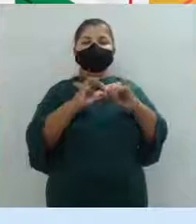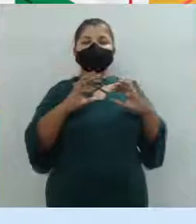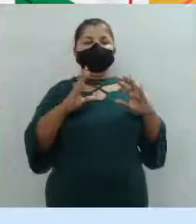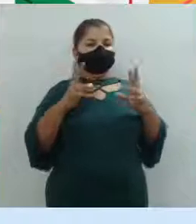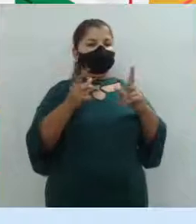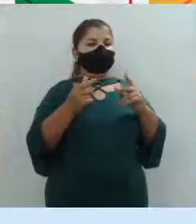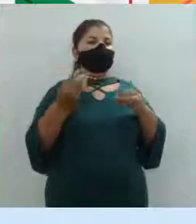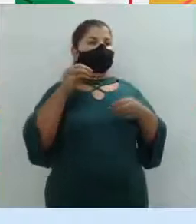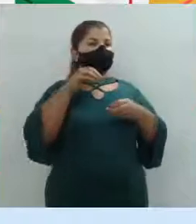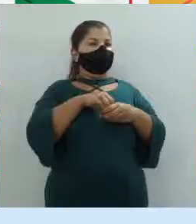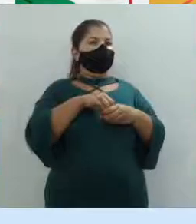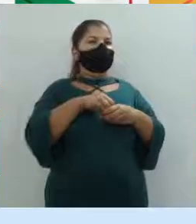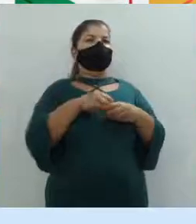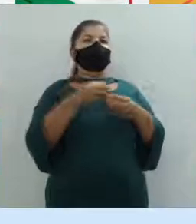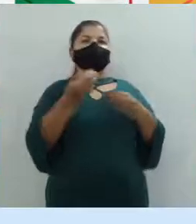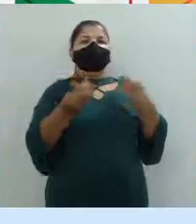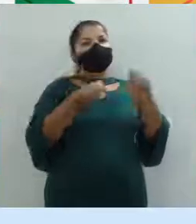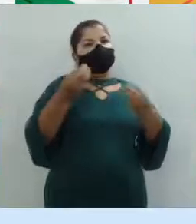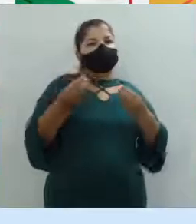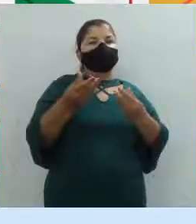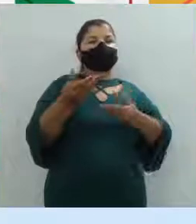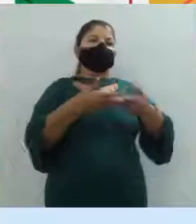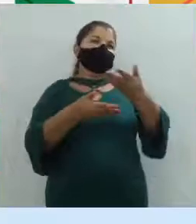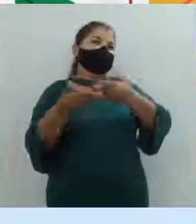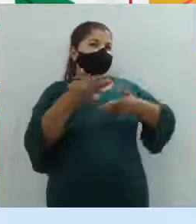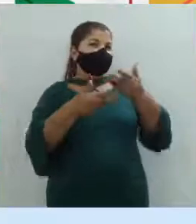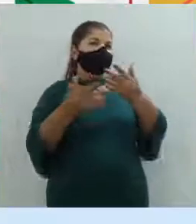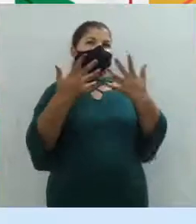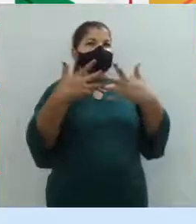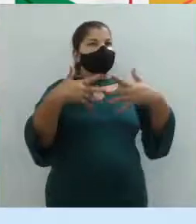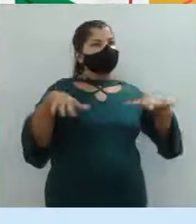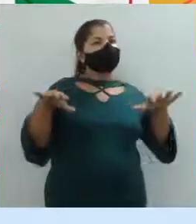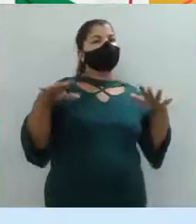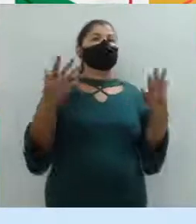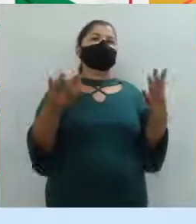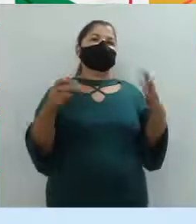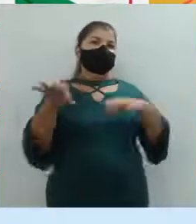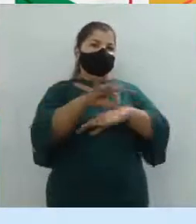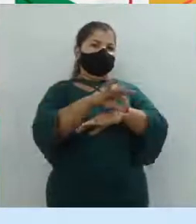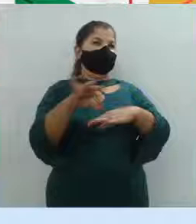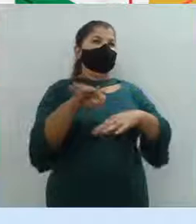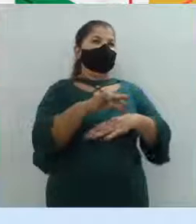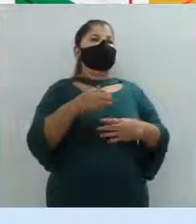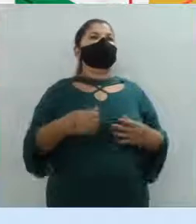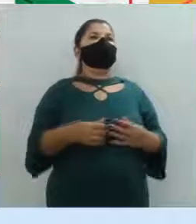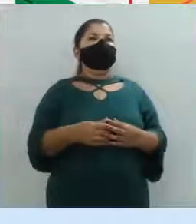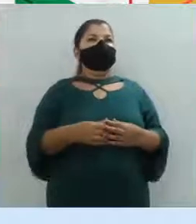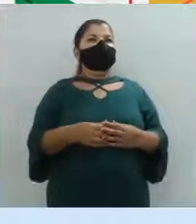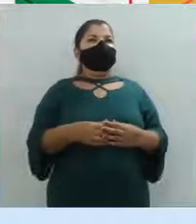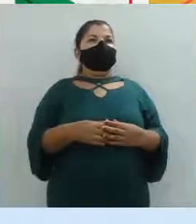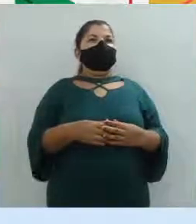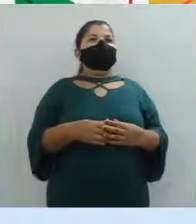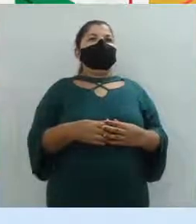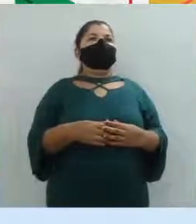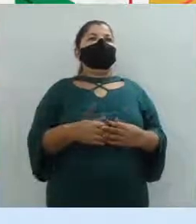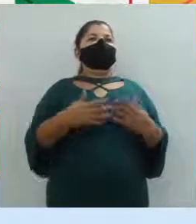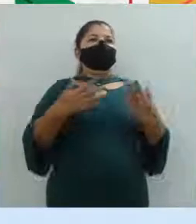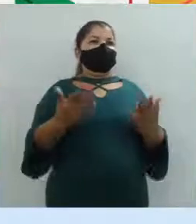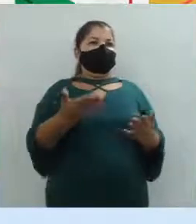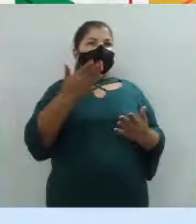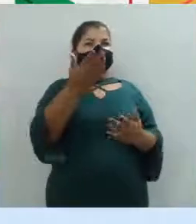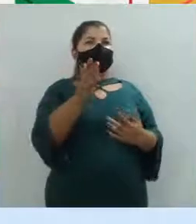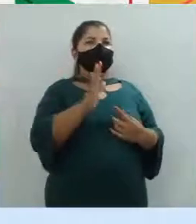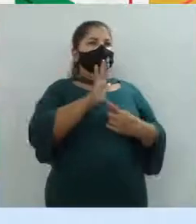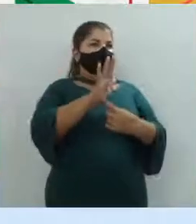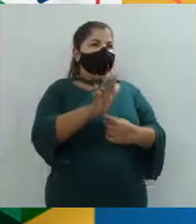essa introspecção, toda essa interação da natureza com a arquitetura. Bom, aí a gente